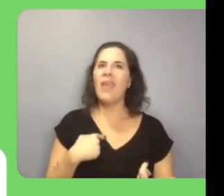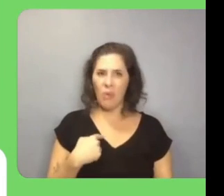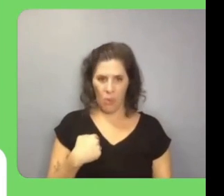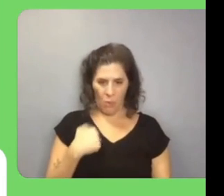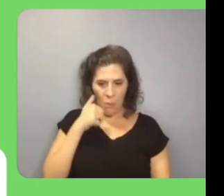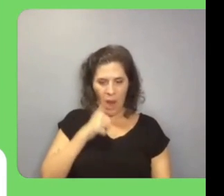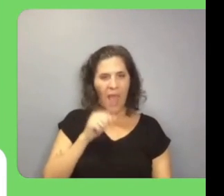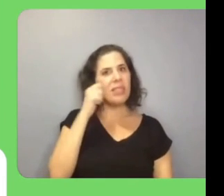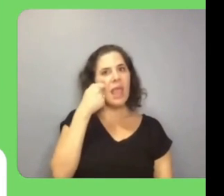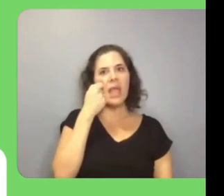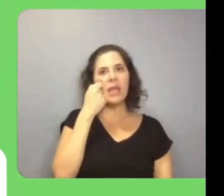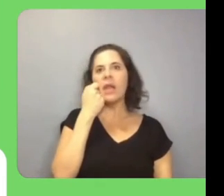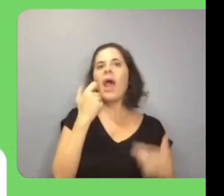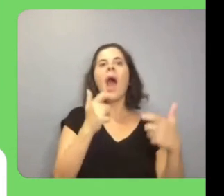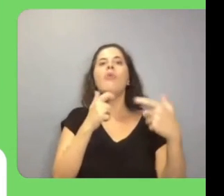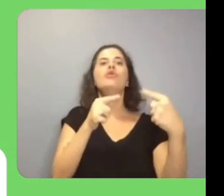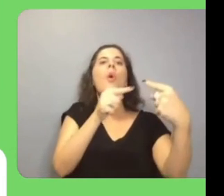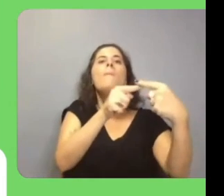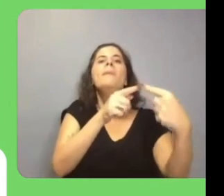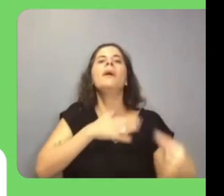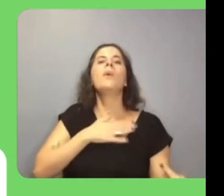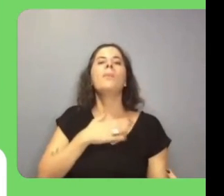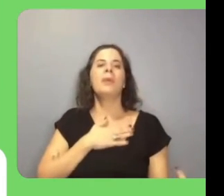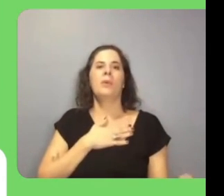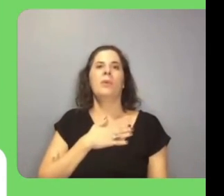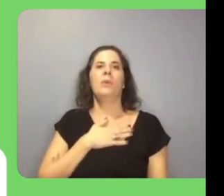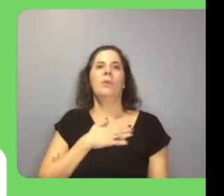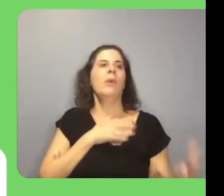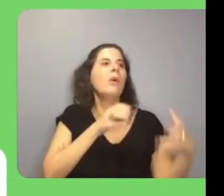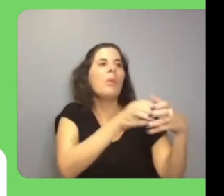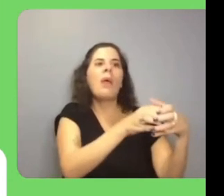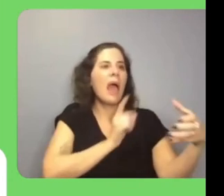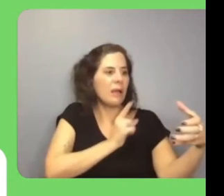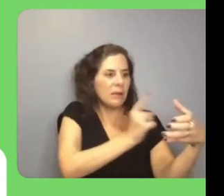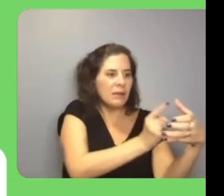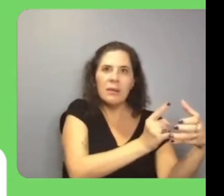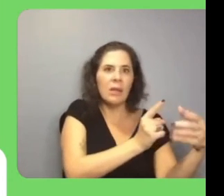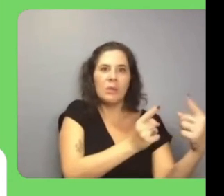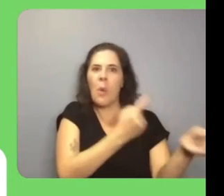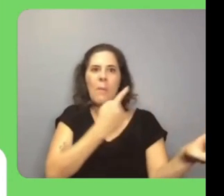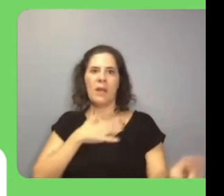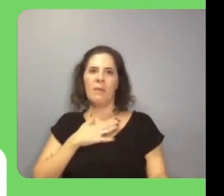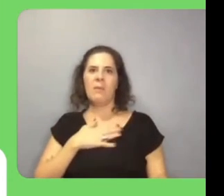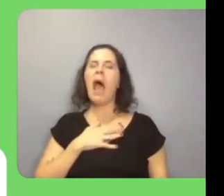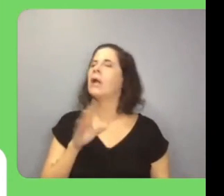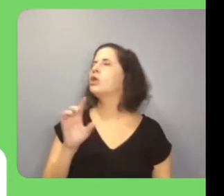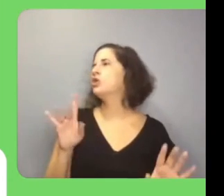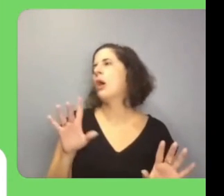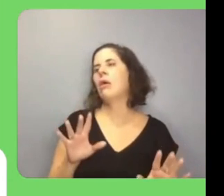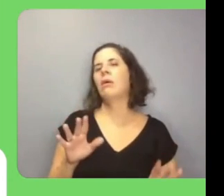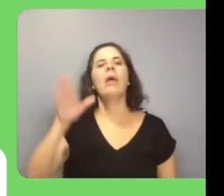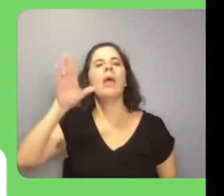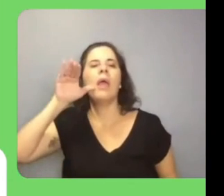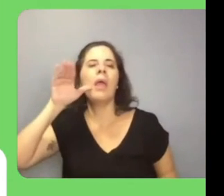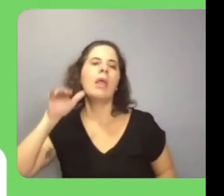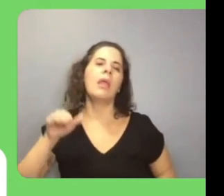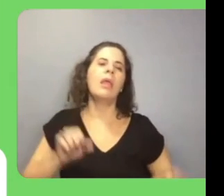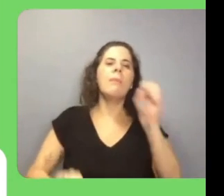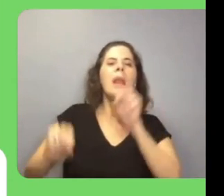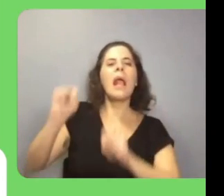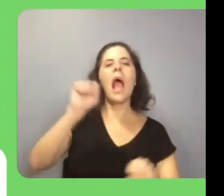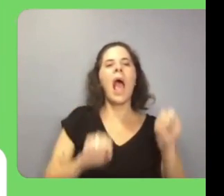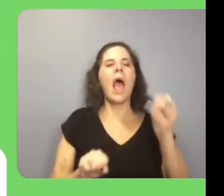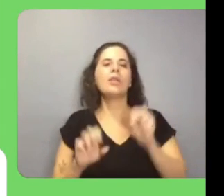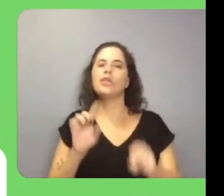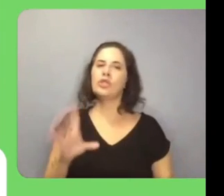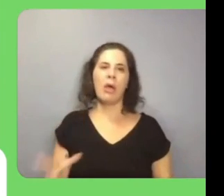negra? Se você cresceu nas décadas de 90, empregada doméstica, sou subalterna, é isso. Então, assim, a gente está falando, e aí que